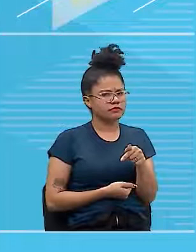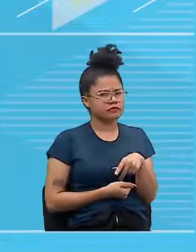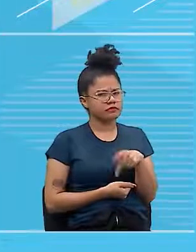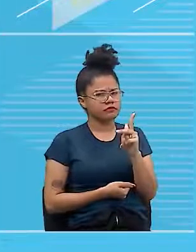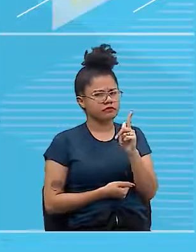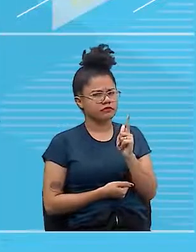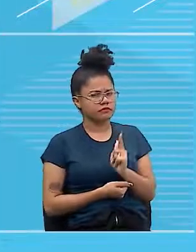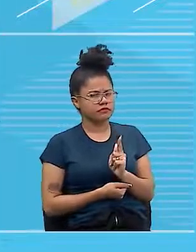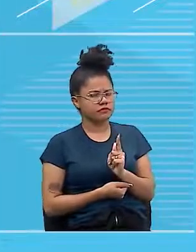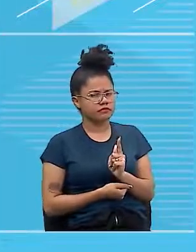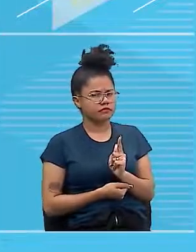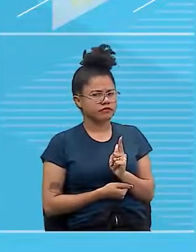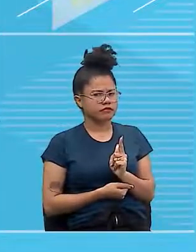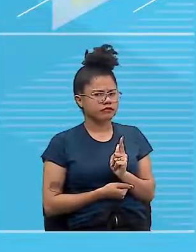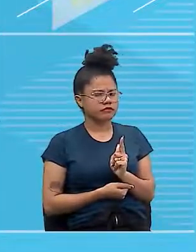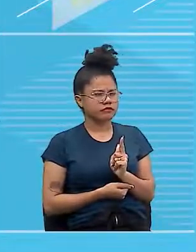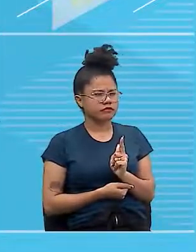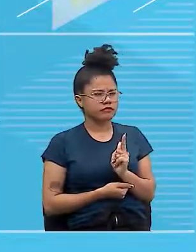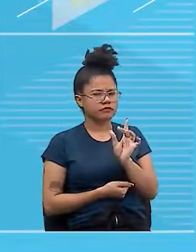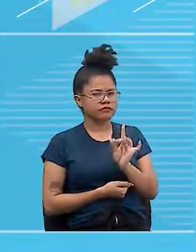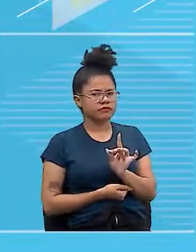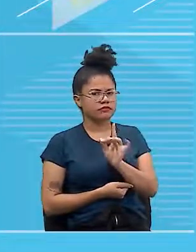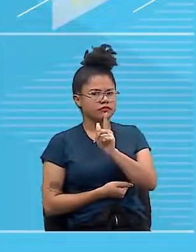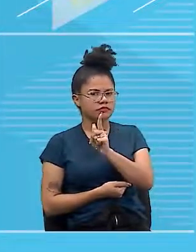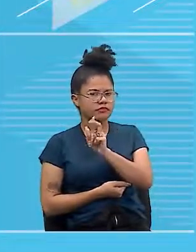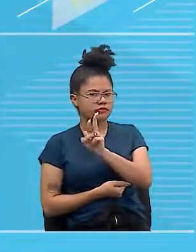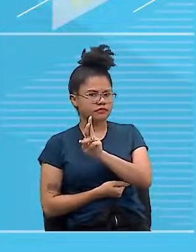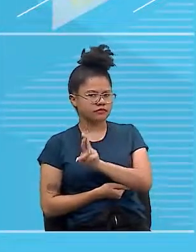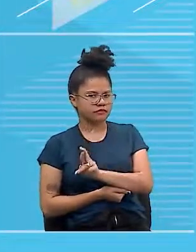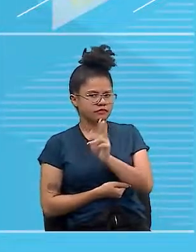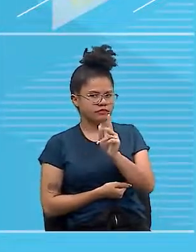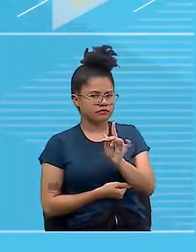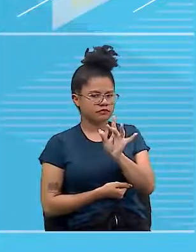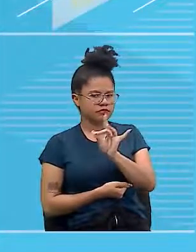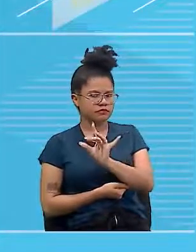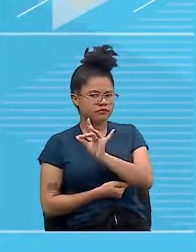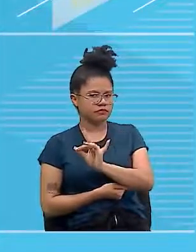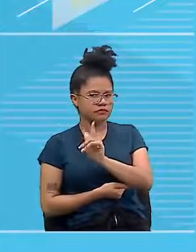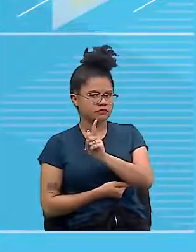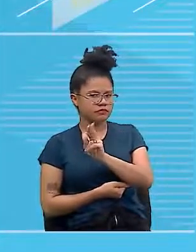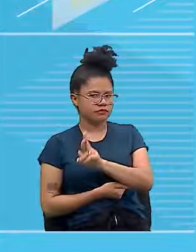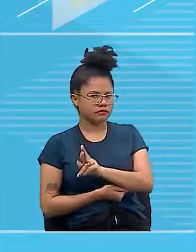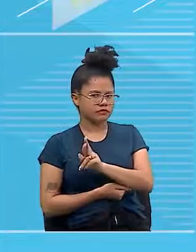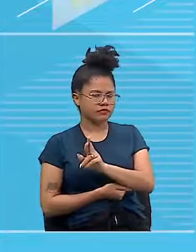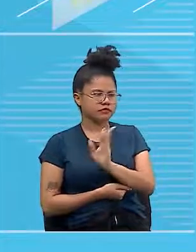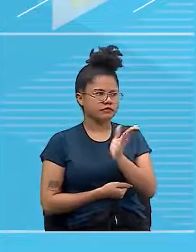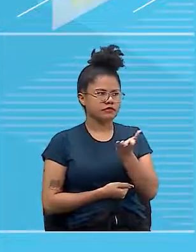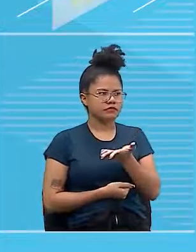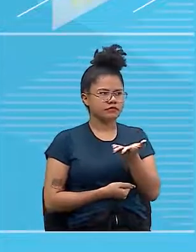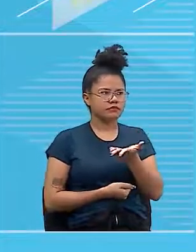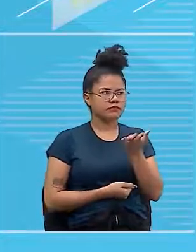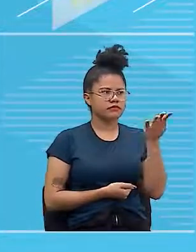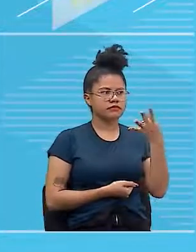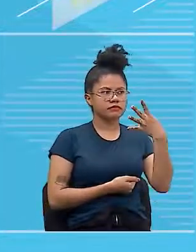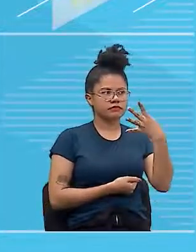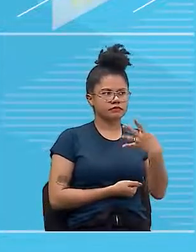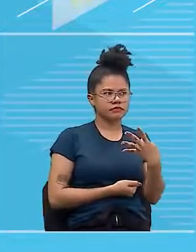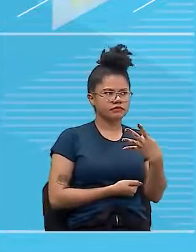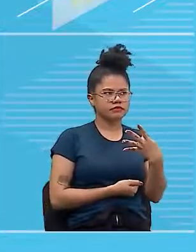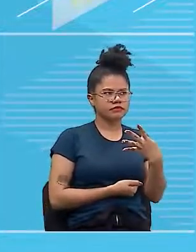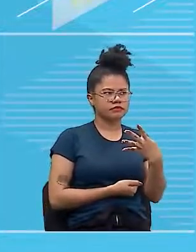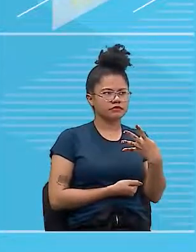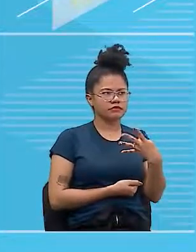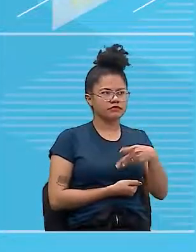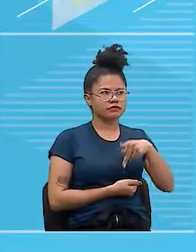quilojoules por grama aqui a gente está falando de calorias de quilocalorias então ele disse que era 14 kg